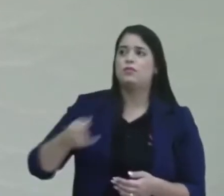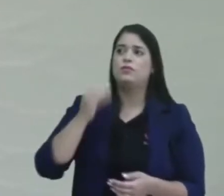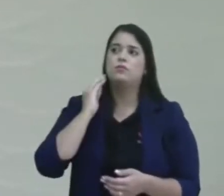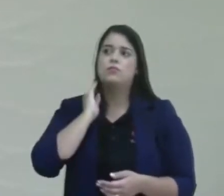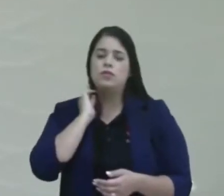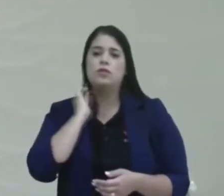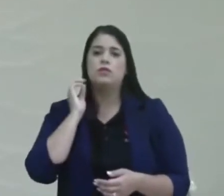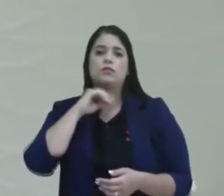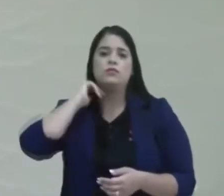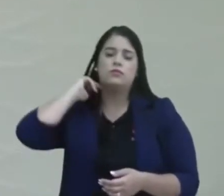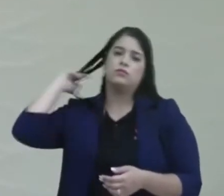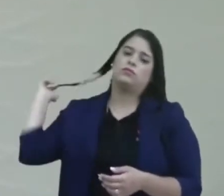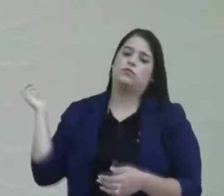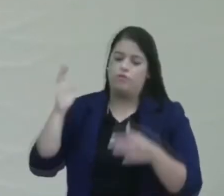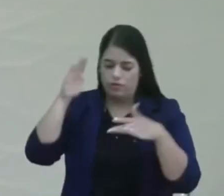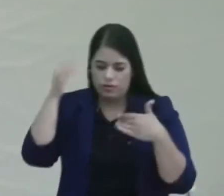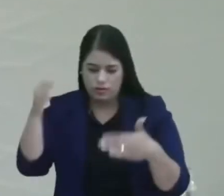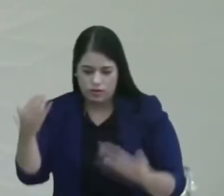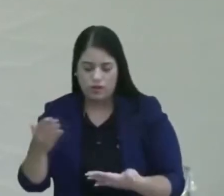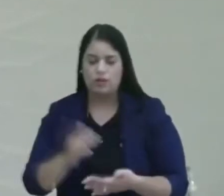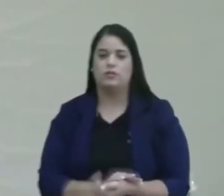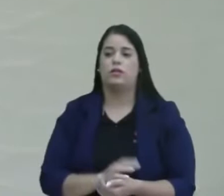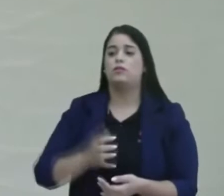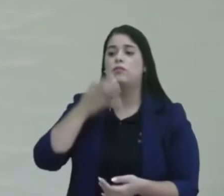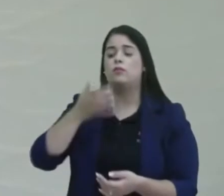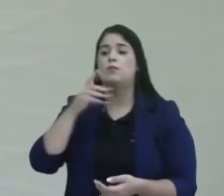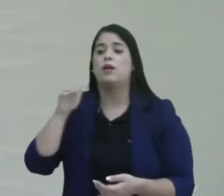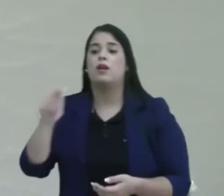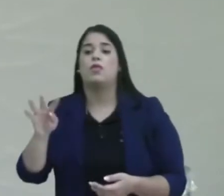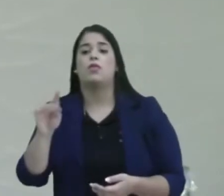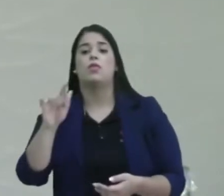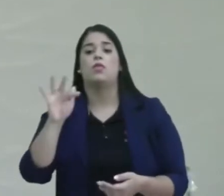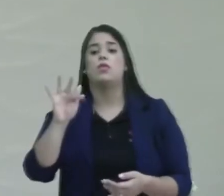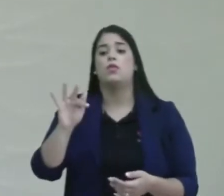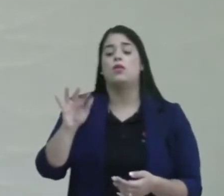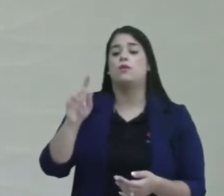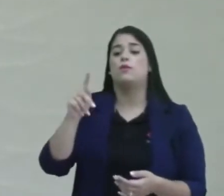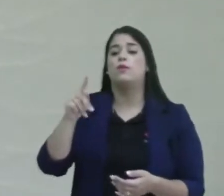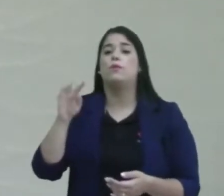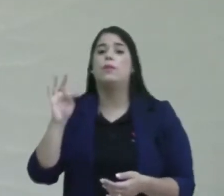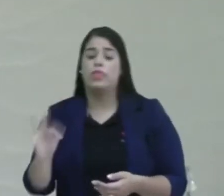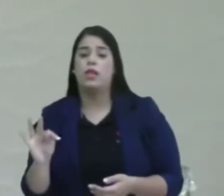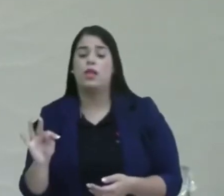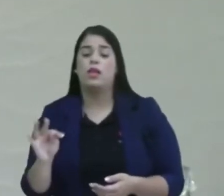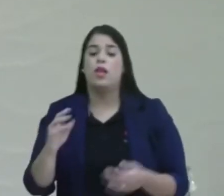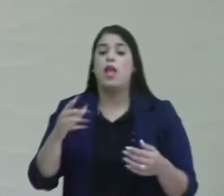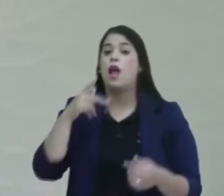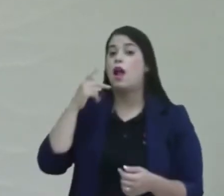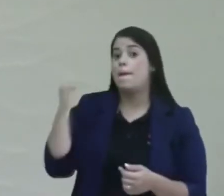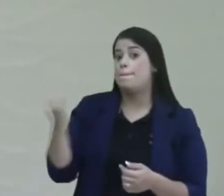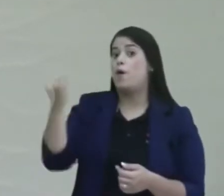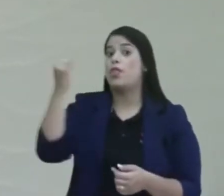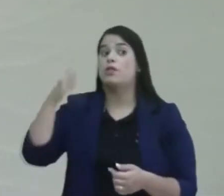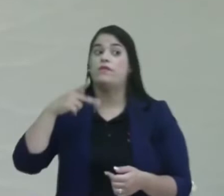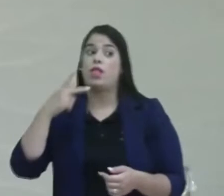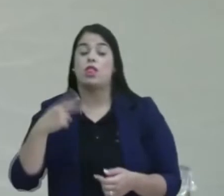Medeiros, né, Vossa Excelência, quando fala do PT e de algumas coisas, mas a gente precisa também destacar, né,